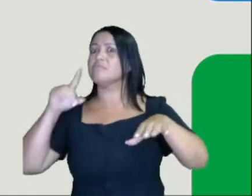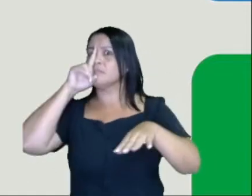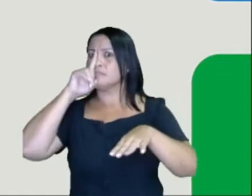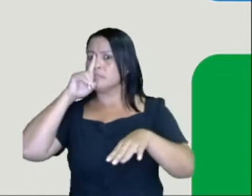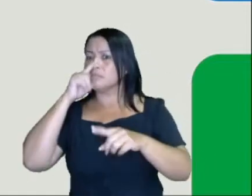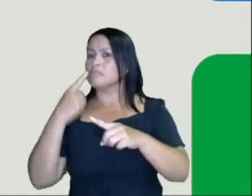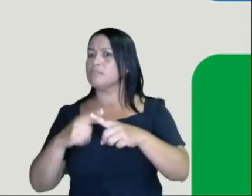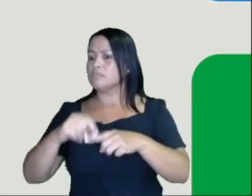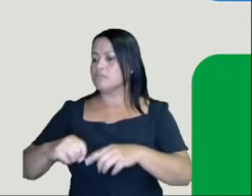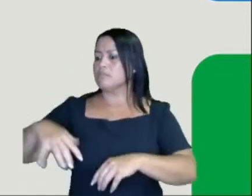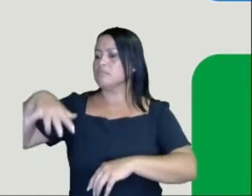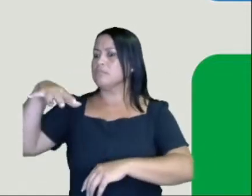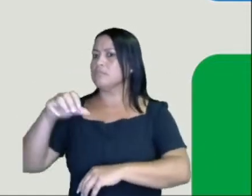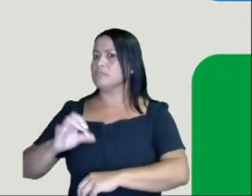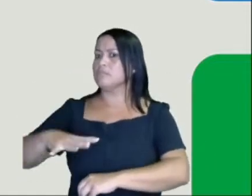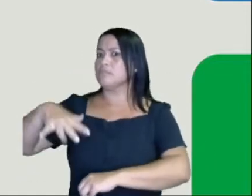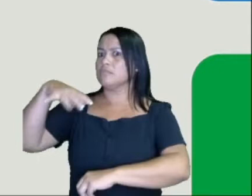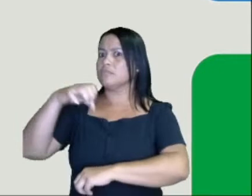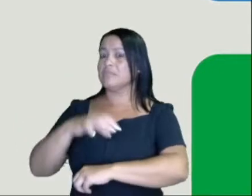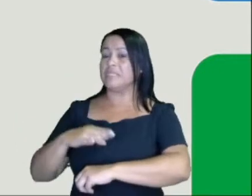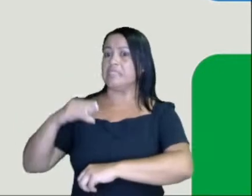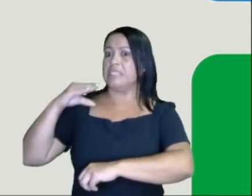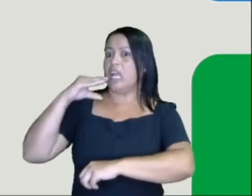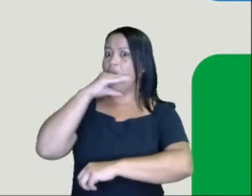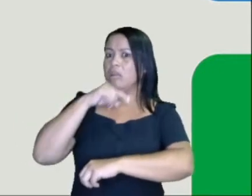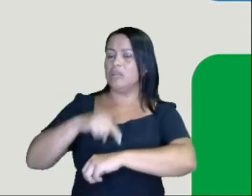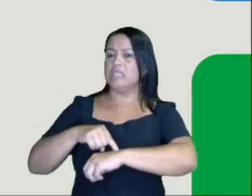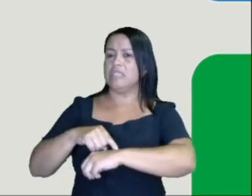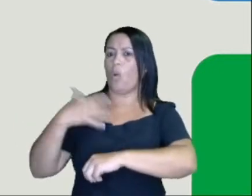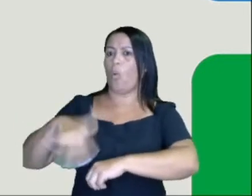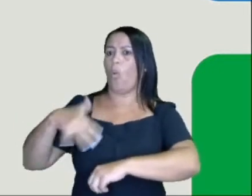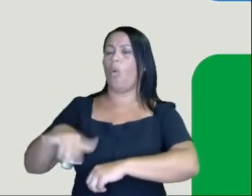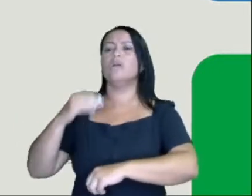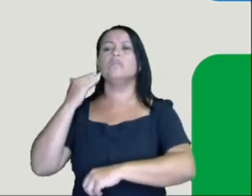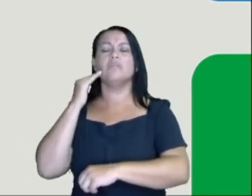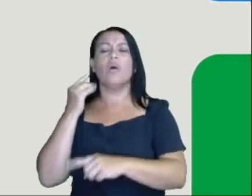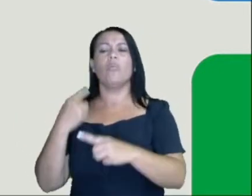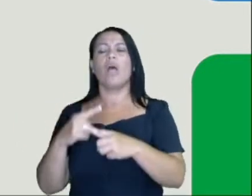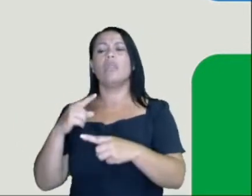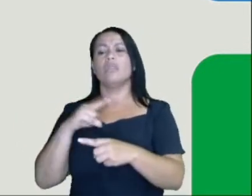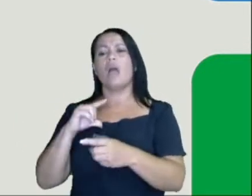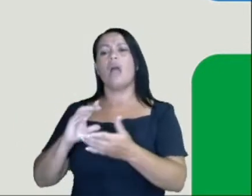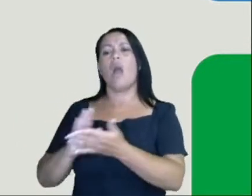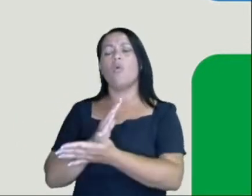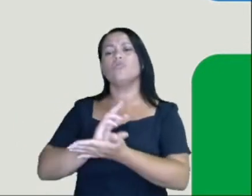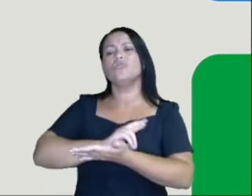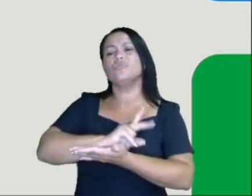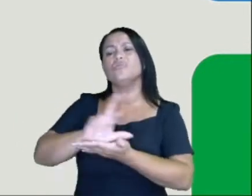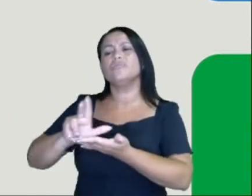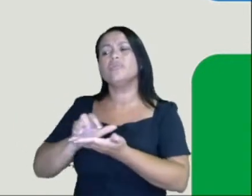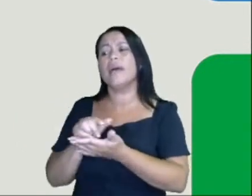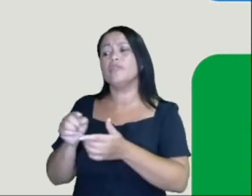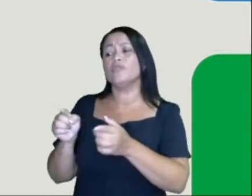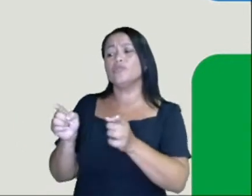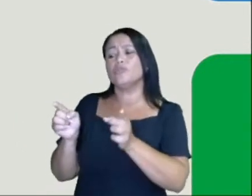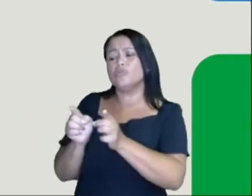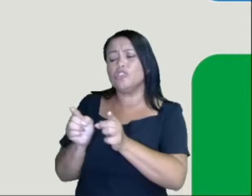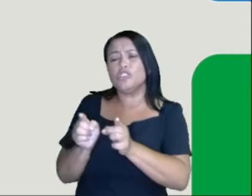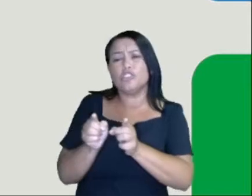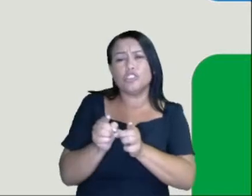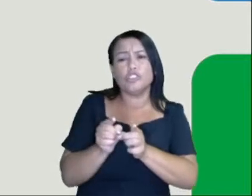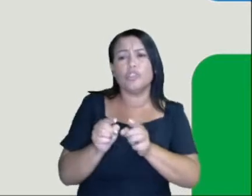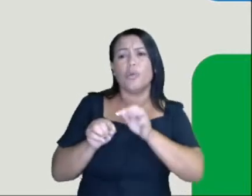queimaduras pelo corpo, porque é formado por uma colônia de diversos pequenos animais que são coladinhos entre si. E